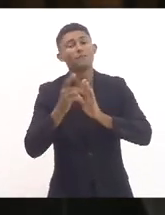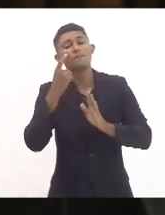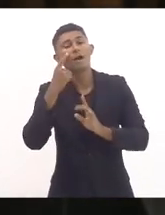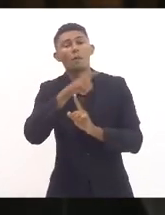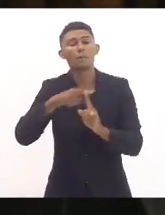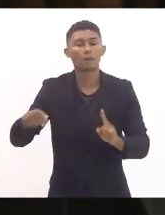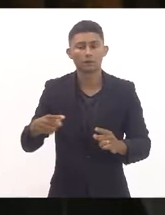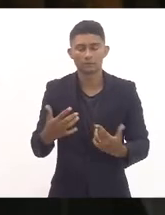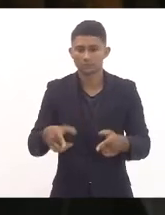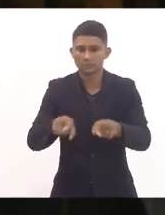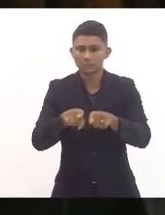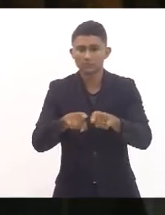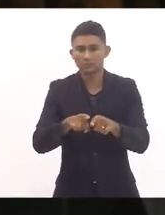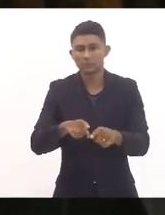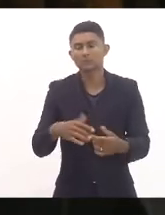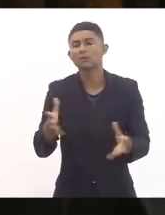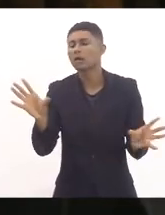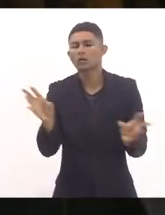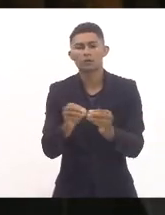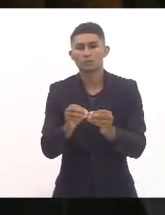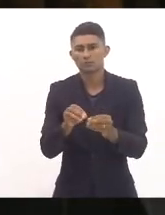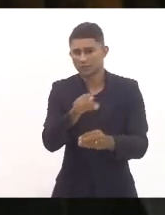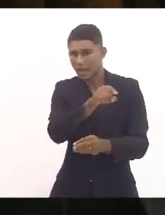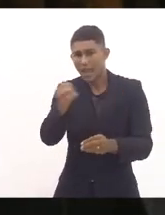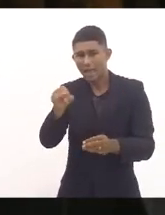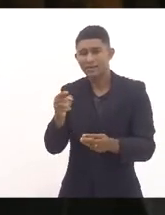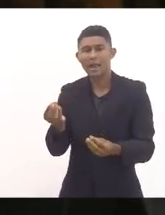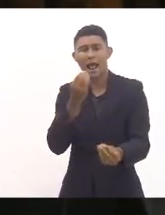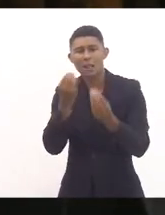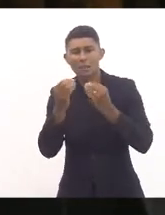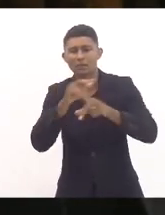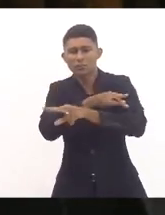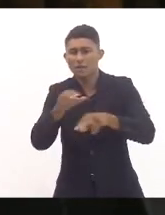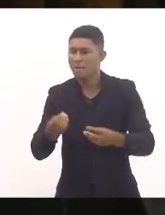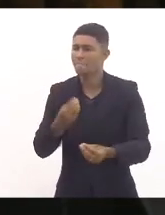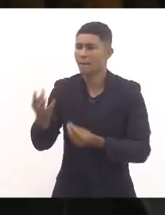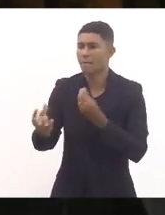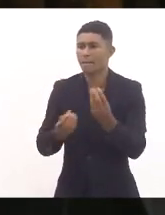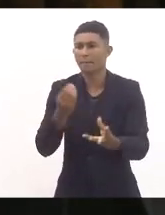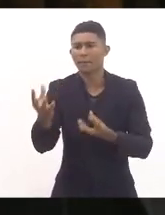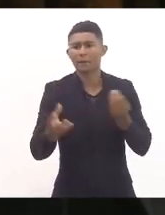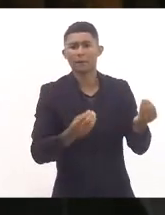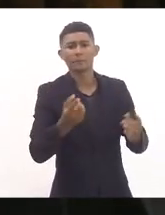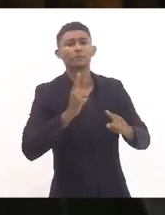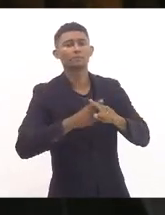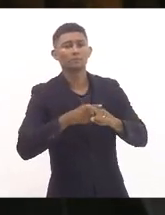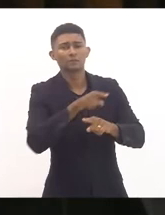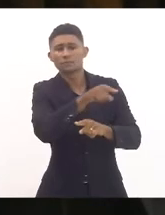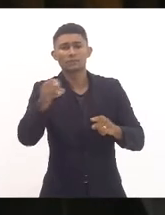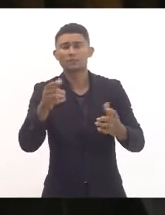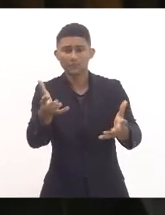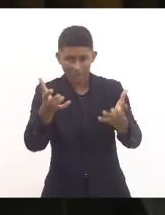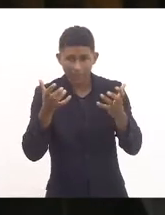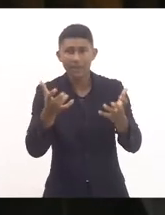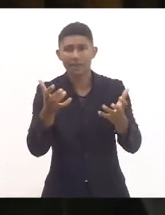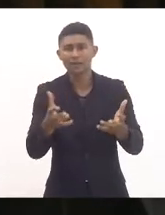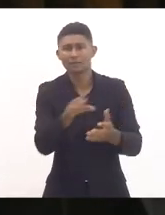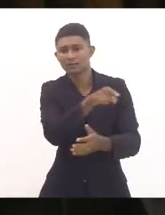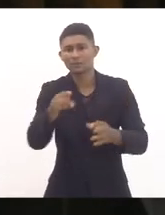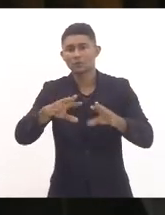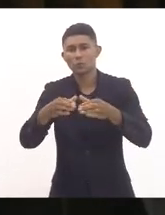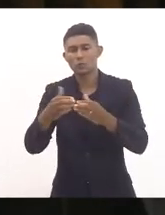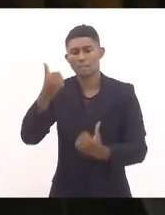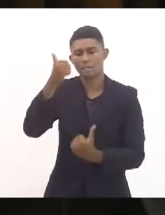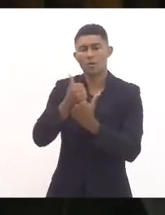presidente, são eles que distribuem alimentos ultraprocessados porque querem manter seus cabos eleitorais